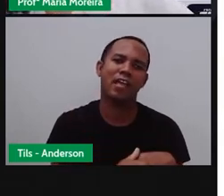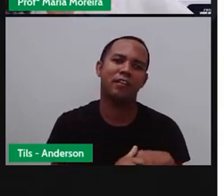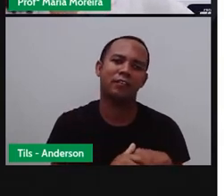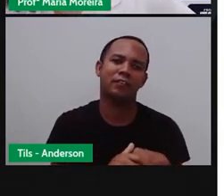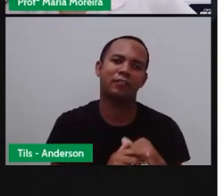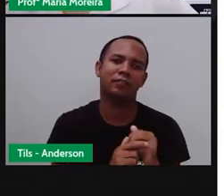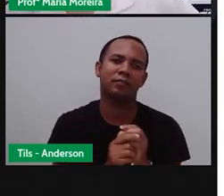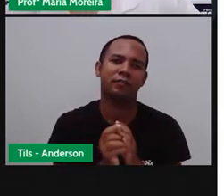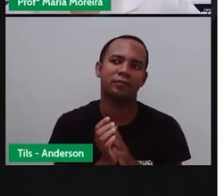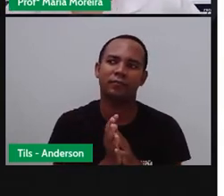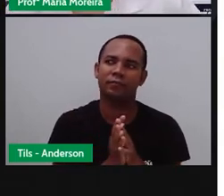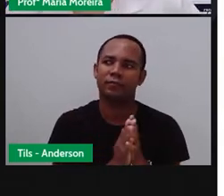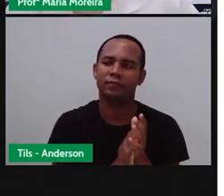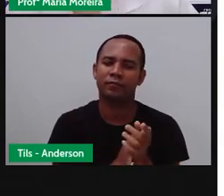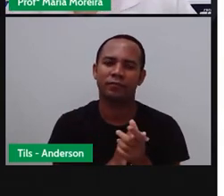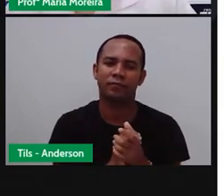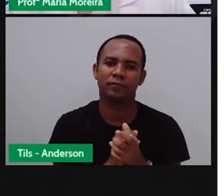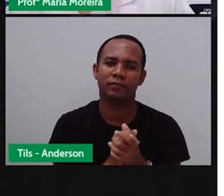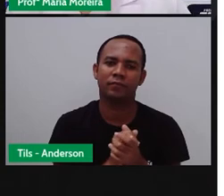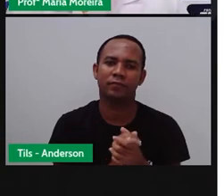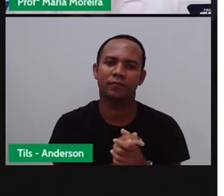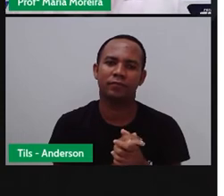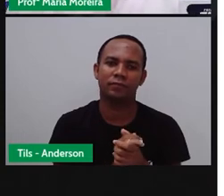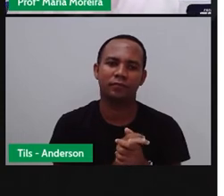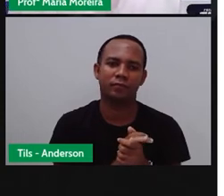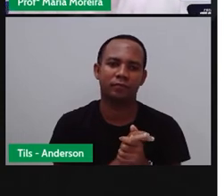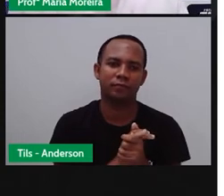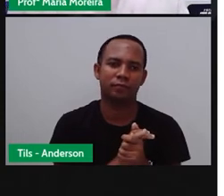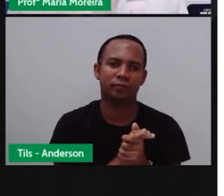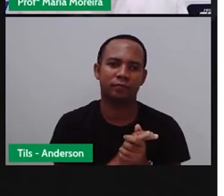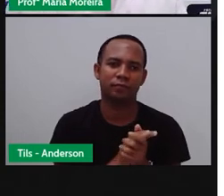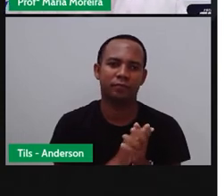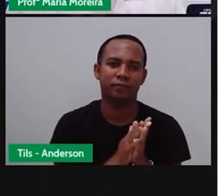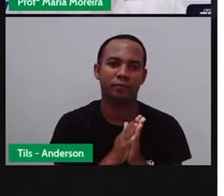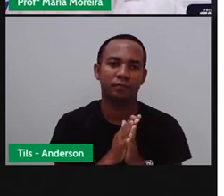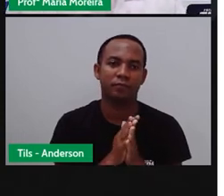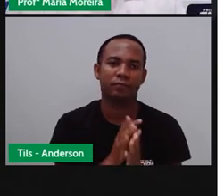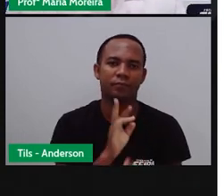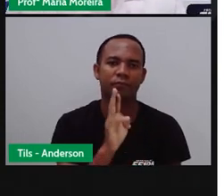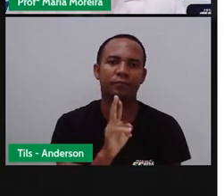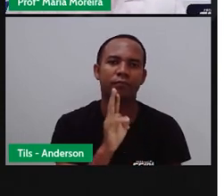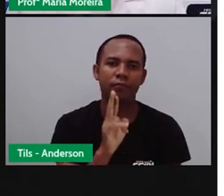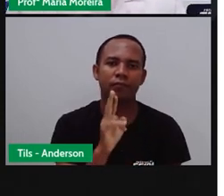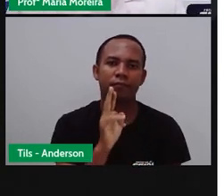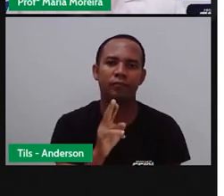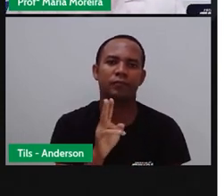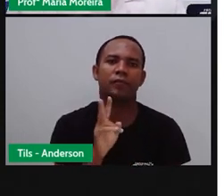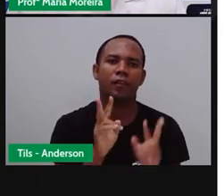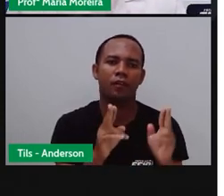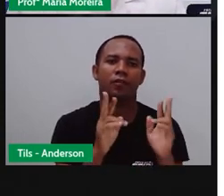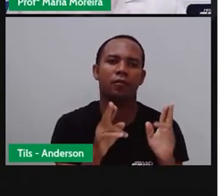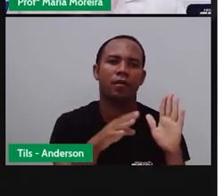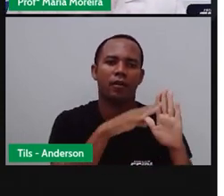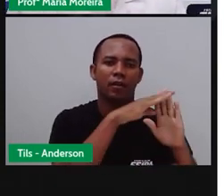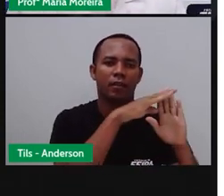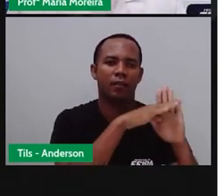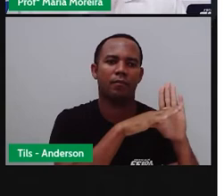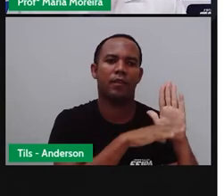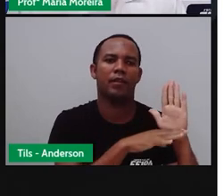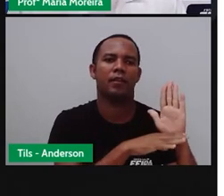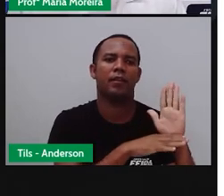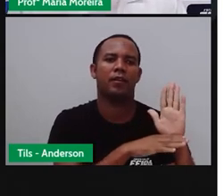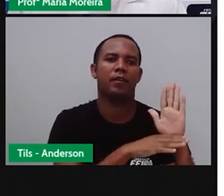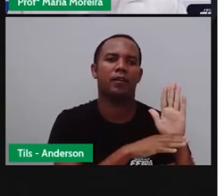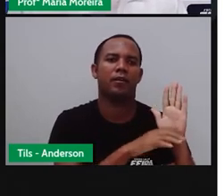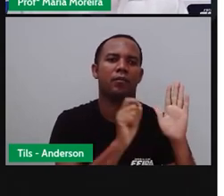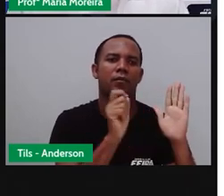A garrafa PET. Então vamos lá. Responda de acordo com a tabela de lixo, né? Recolhido